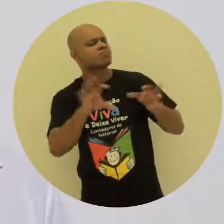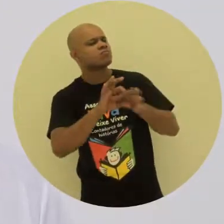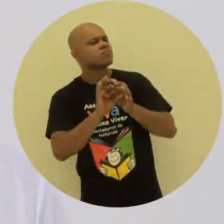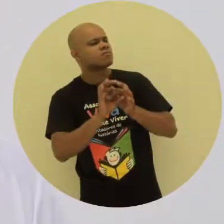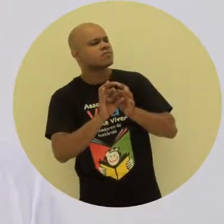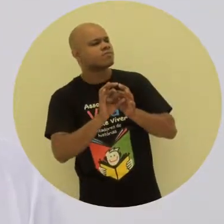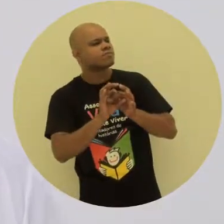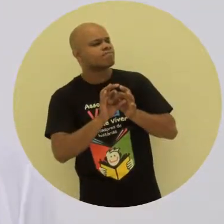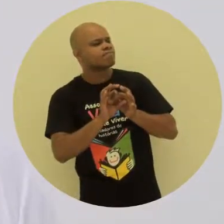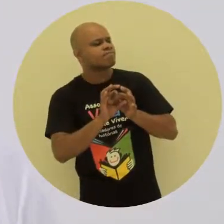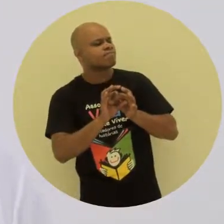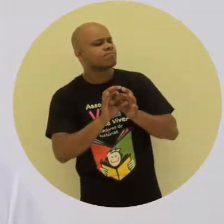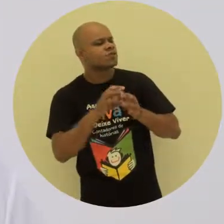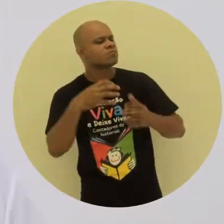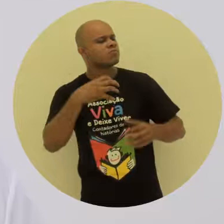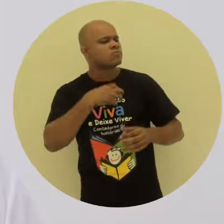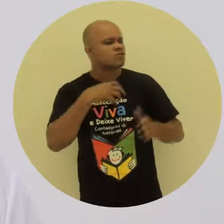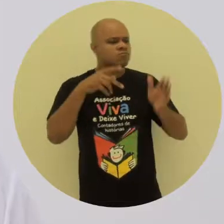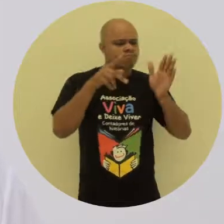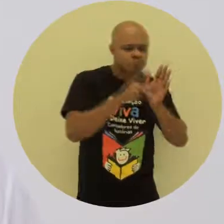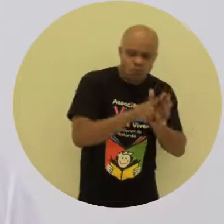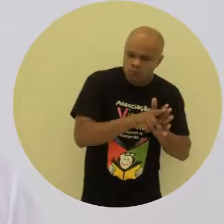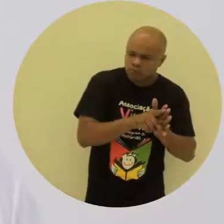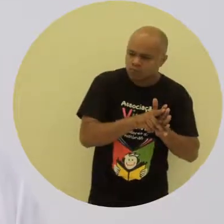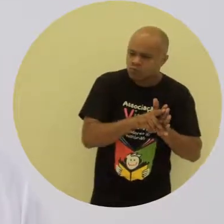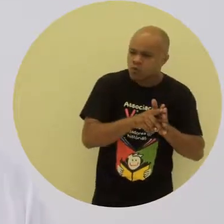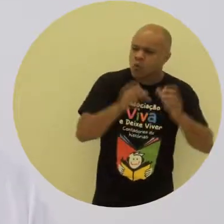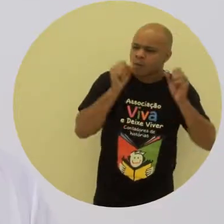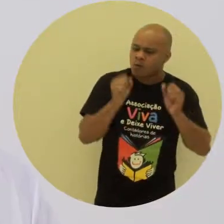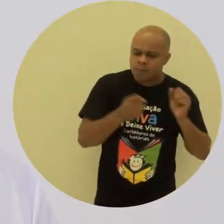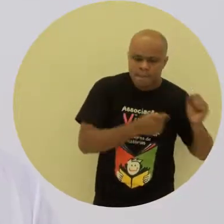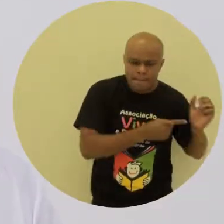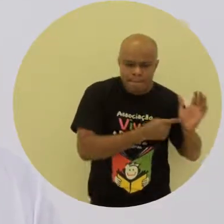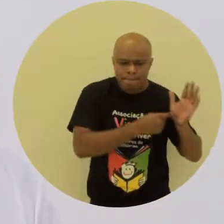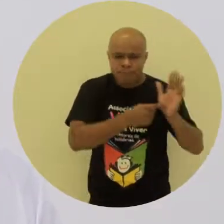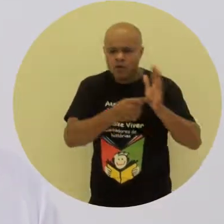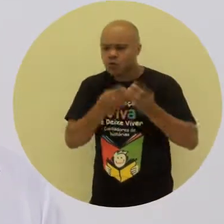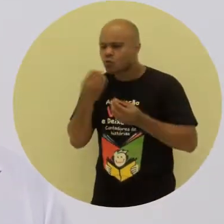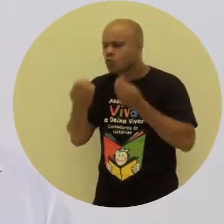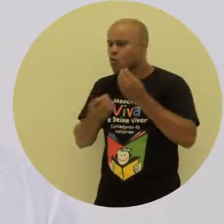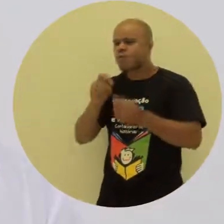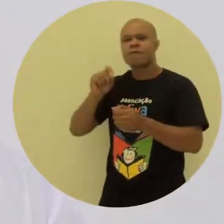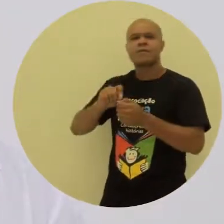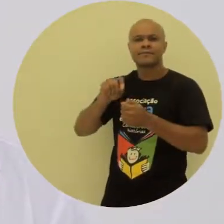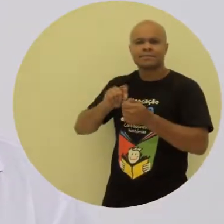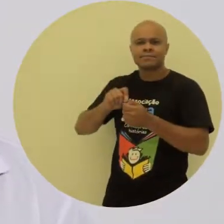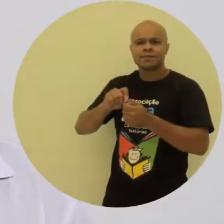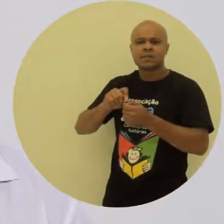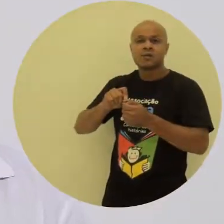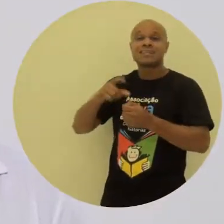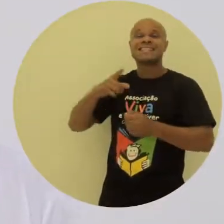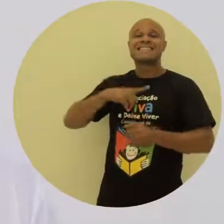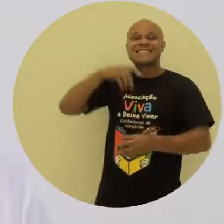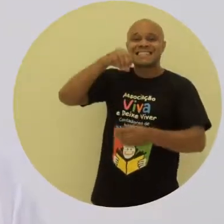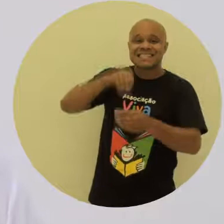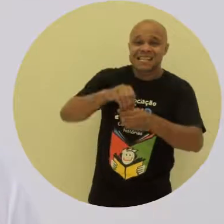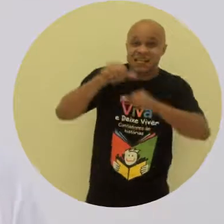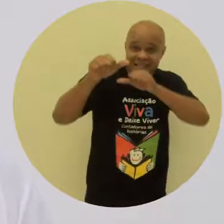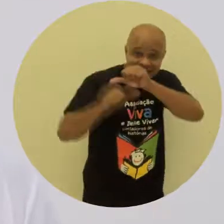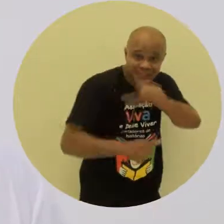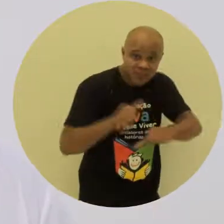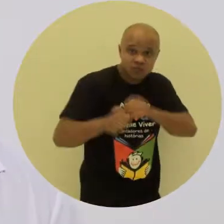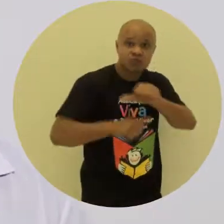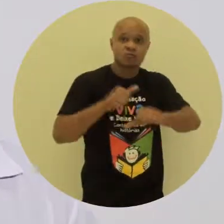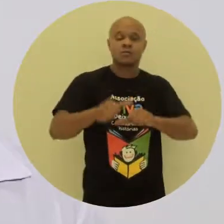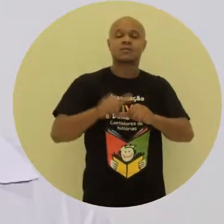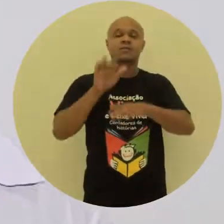envolvidos pela academia com o propósito de mostrar o que de fato a gente faz, quais são as transformações